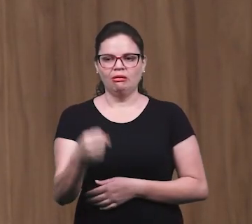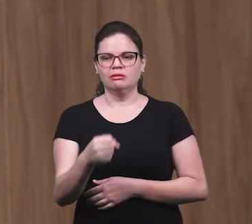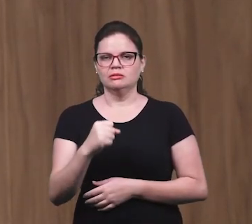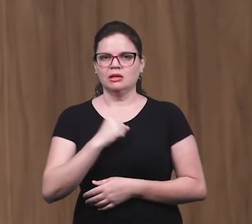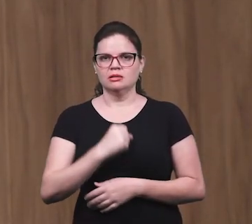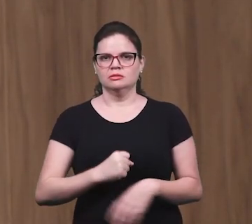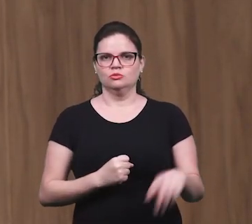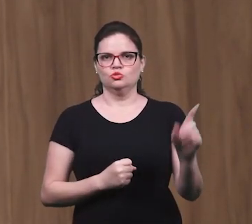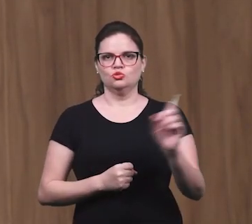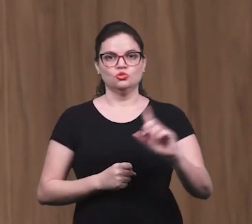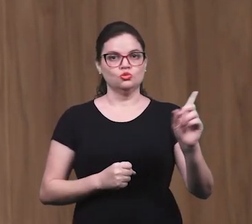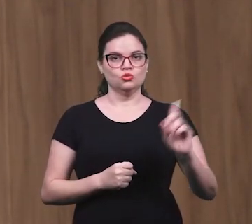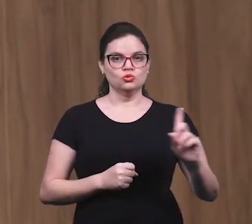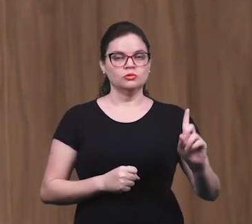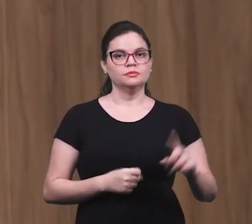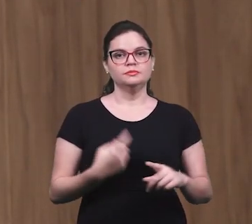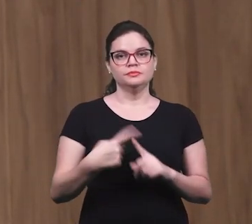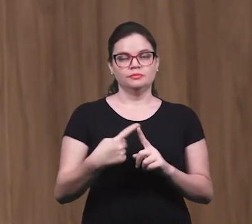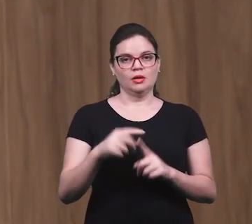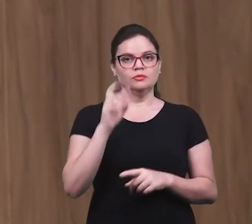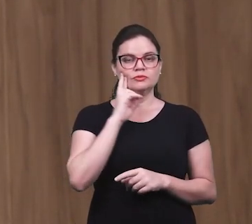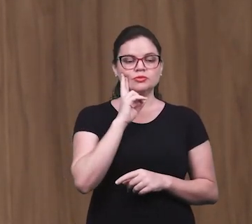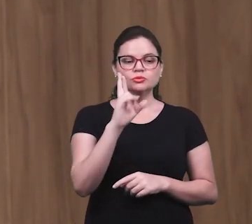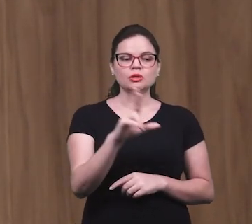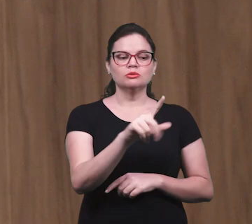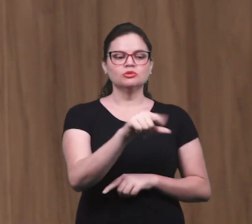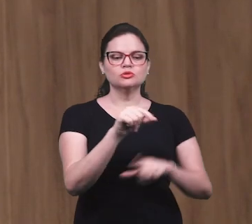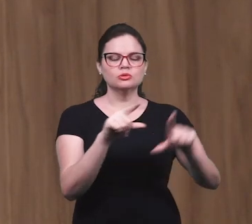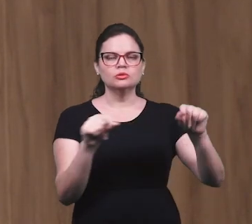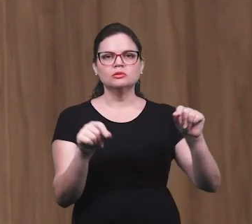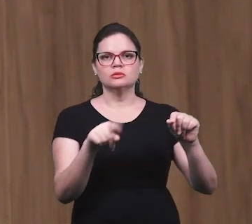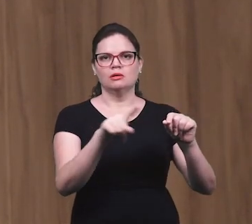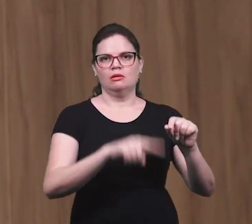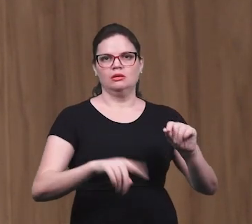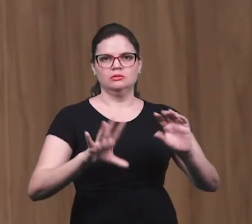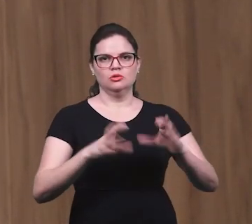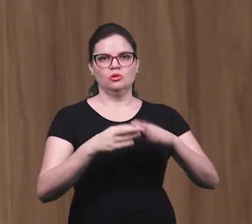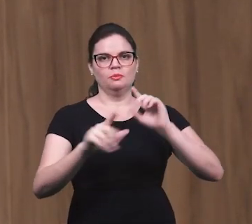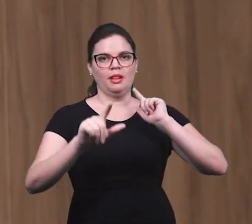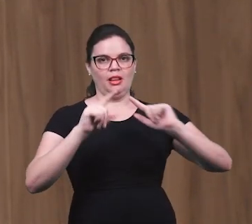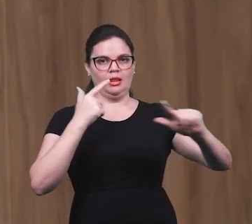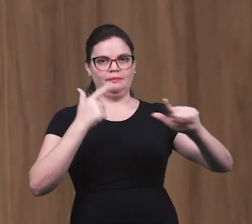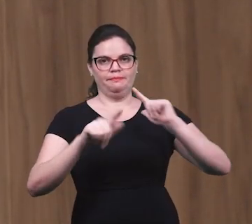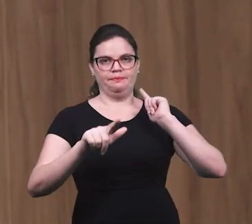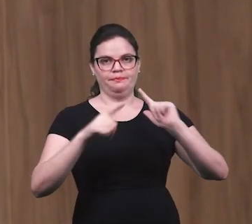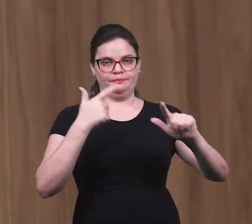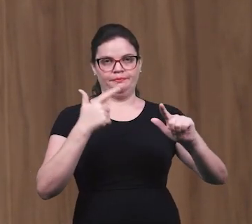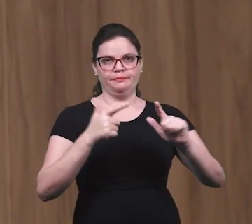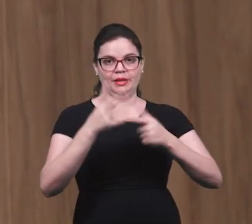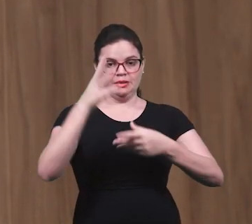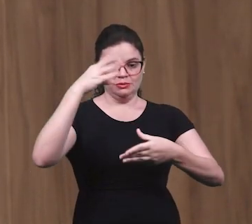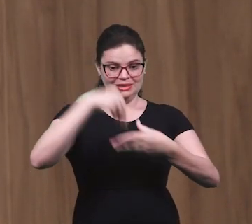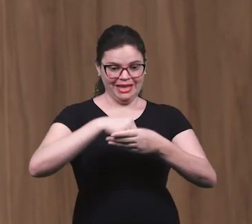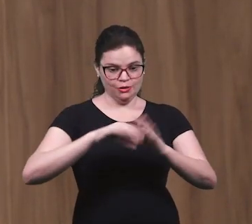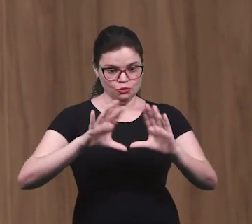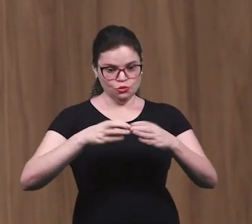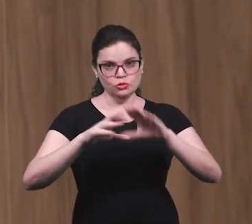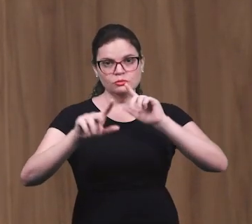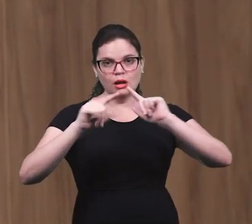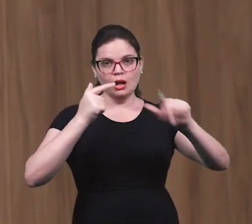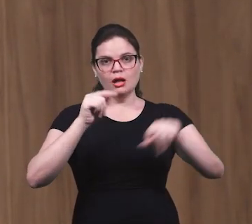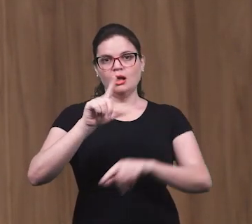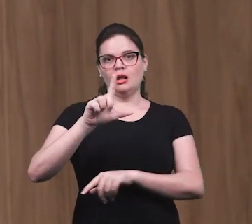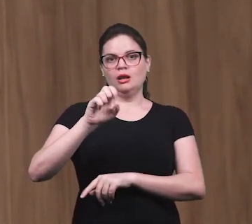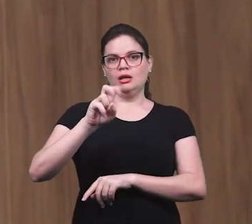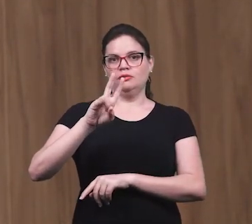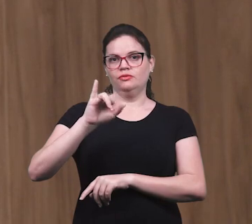linhagem separada pelo Senhor, os levitas, e também dentre eles, o